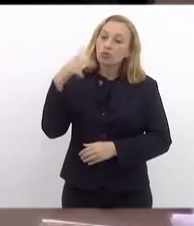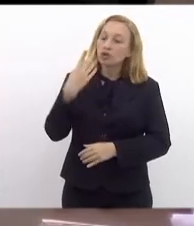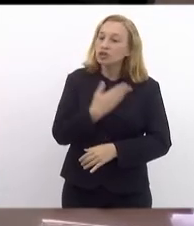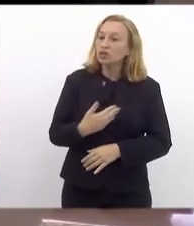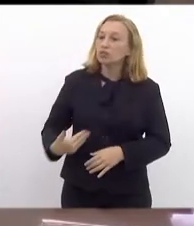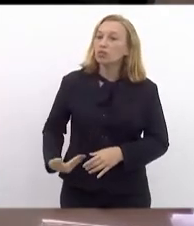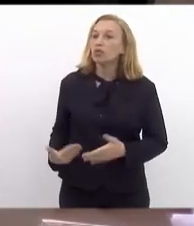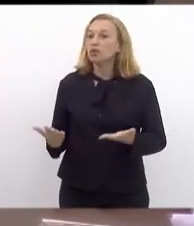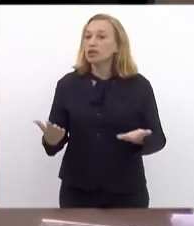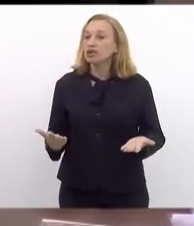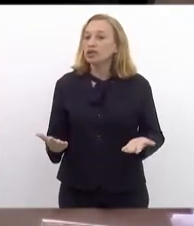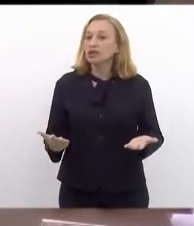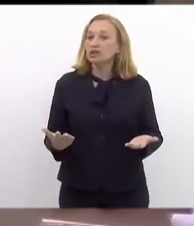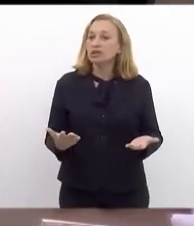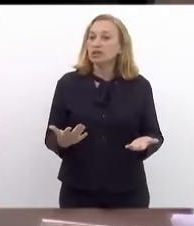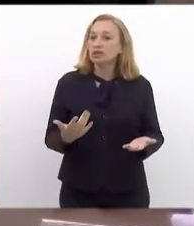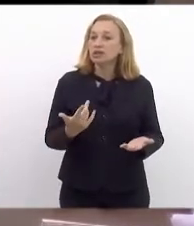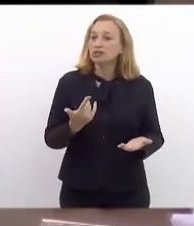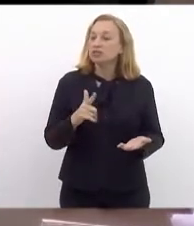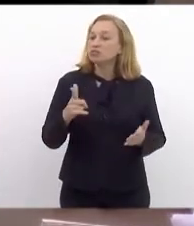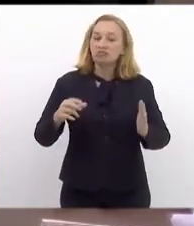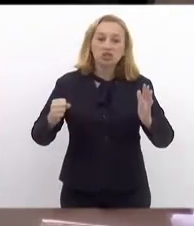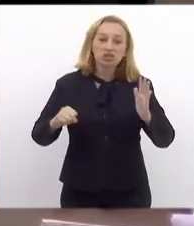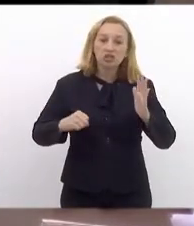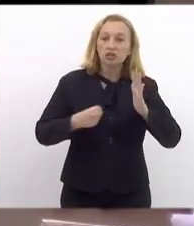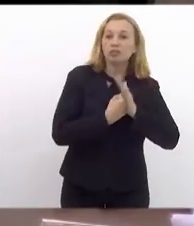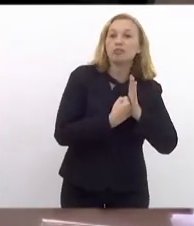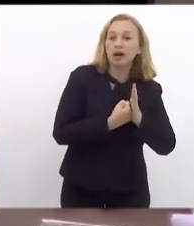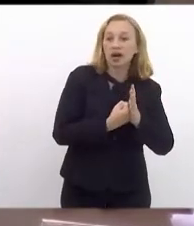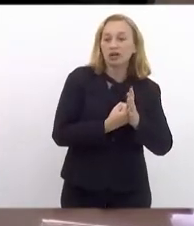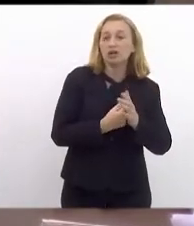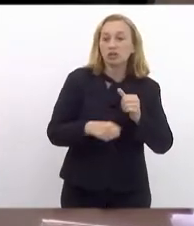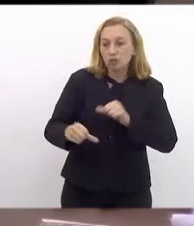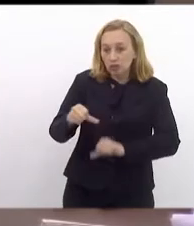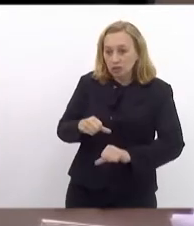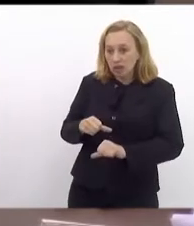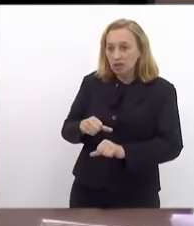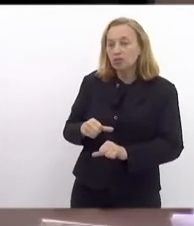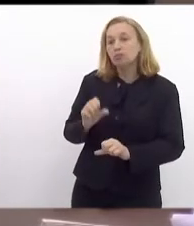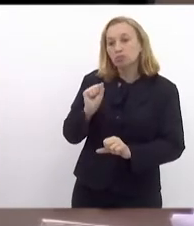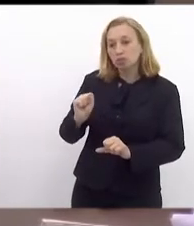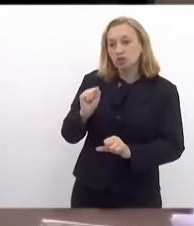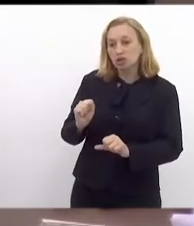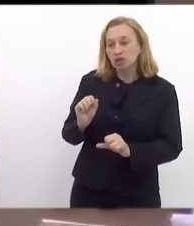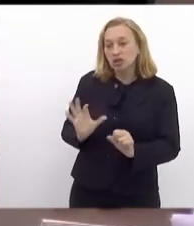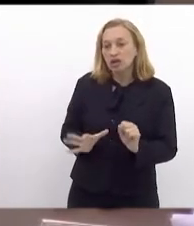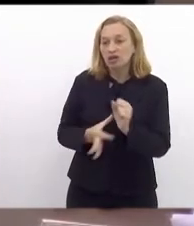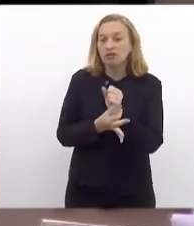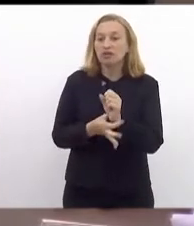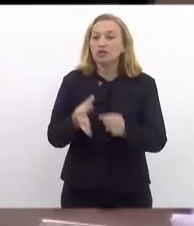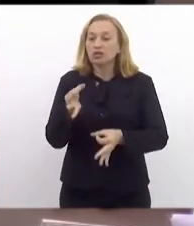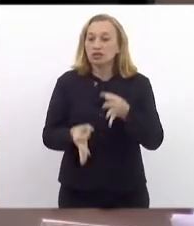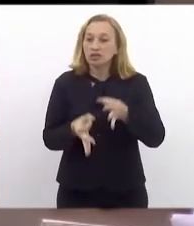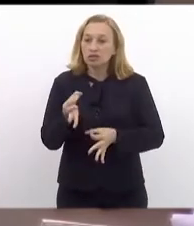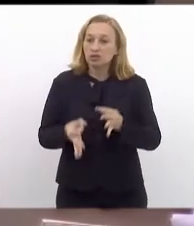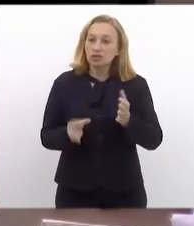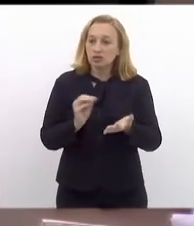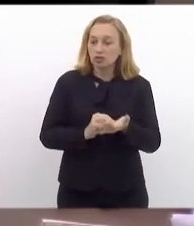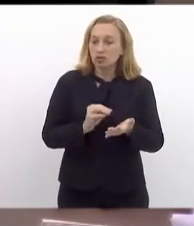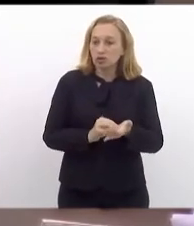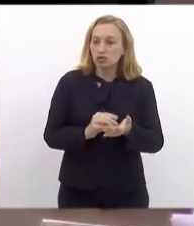política pública que não teria muito Impacto e pelo contrário poderia trazer aí em segurança jurídica para o setor